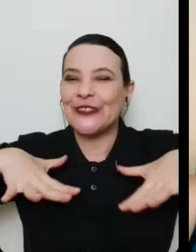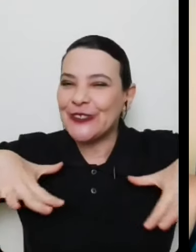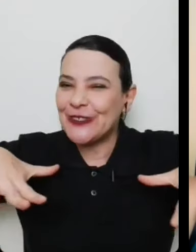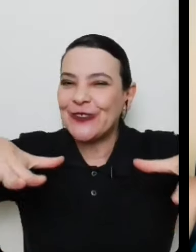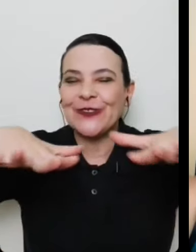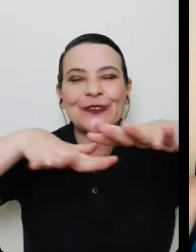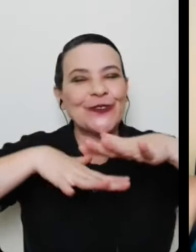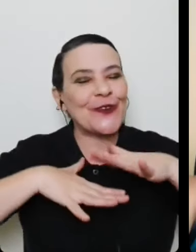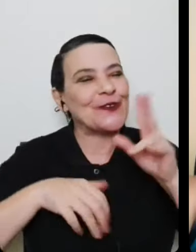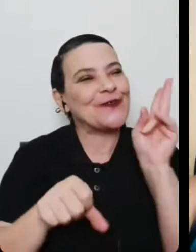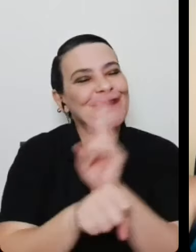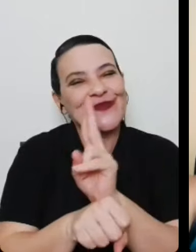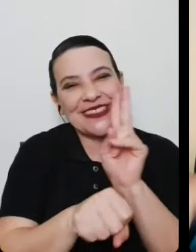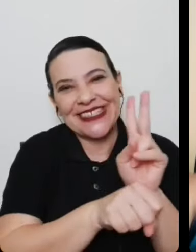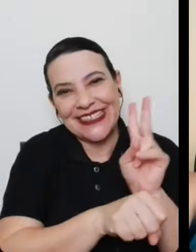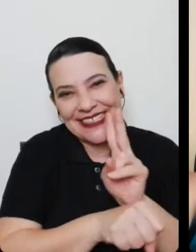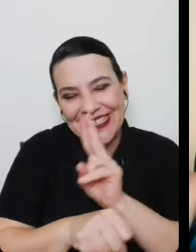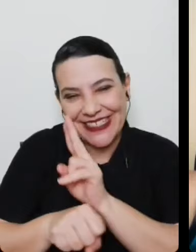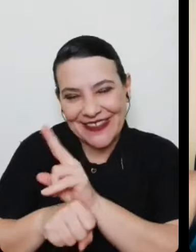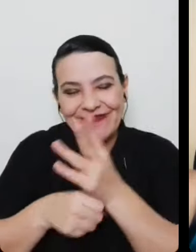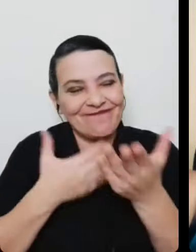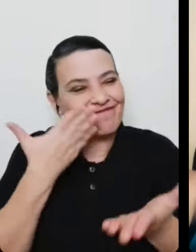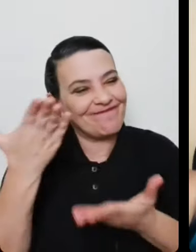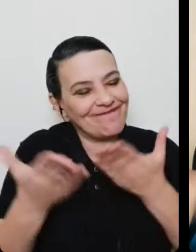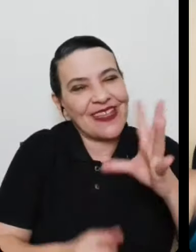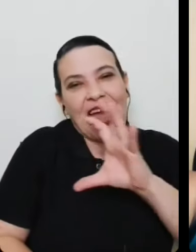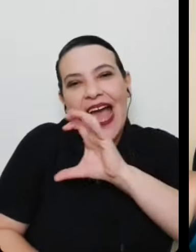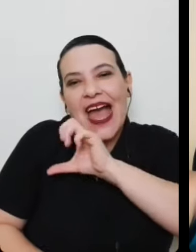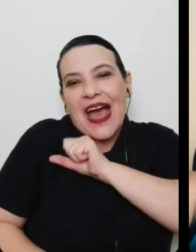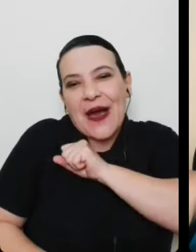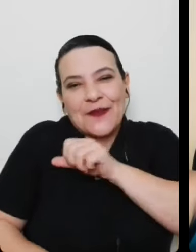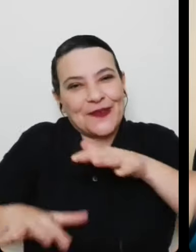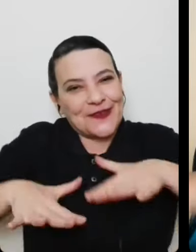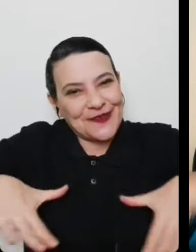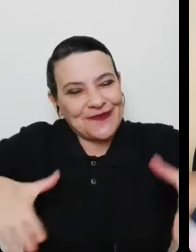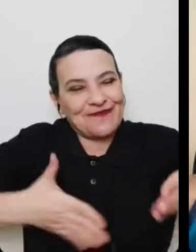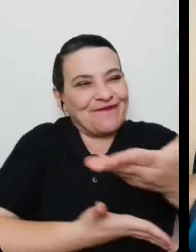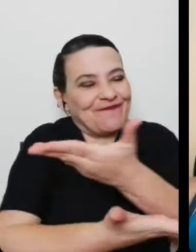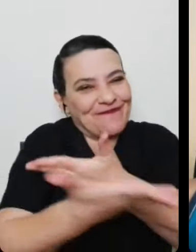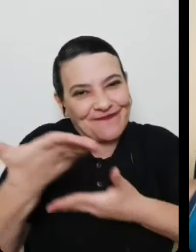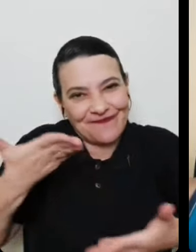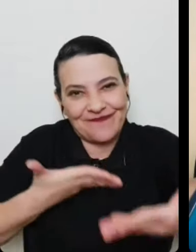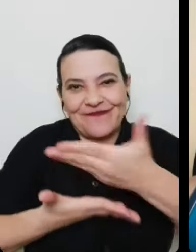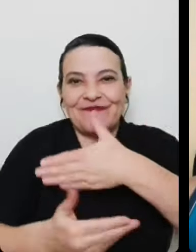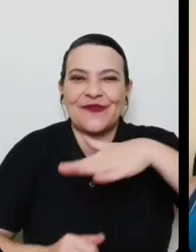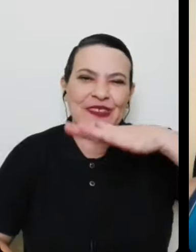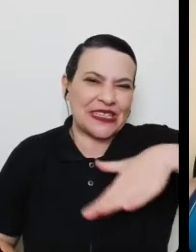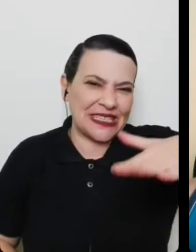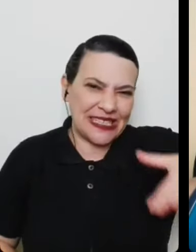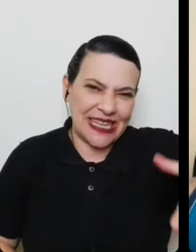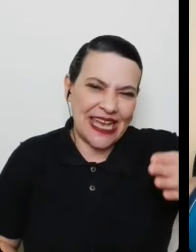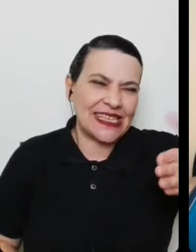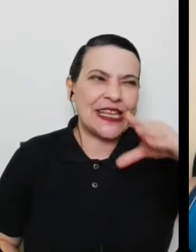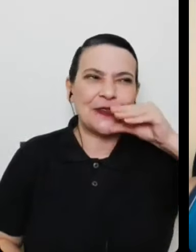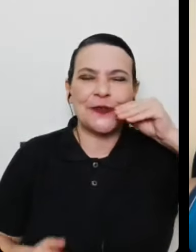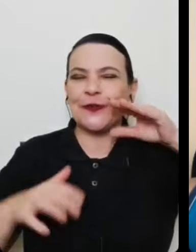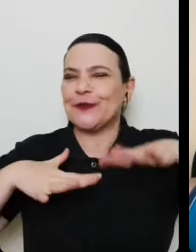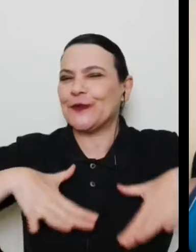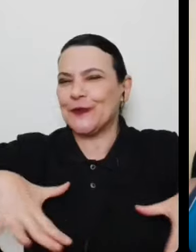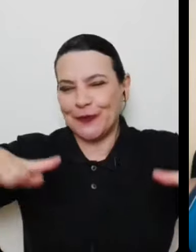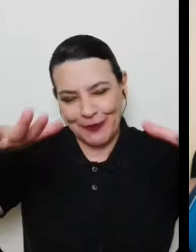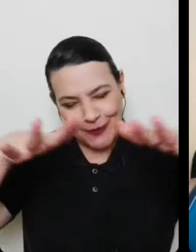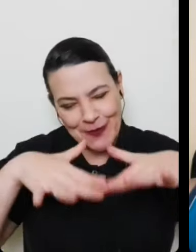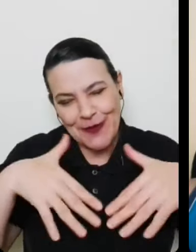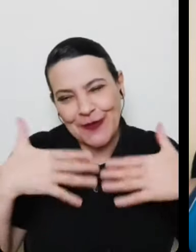aí que dividem o seu amor com as crianças e não crianças, enfim, com todos, né? De alguma forma a gente é